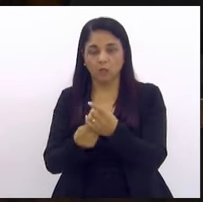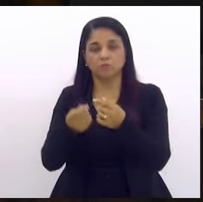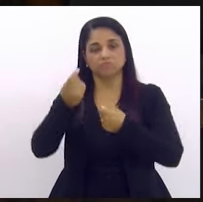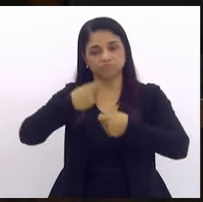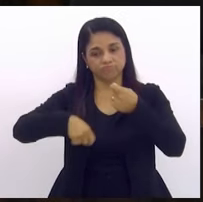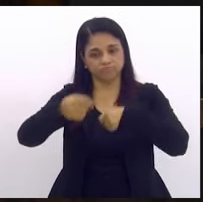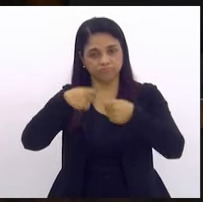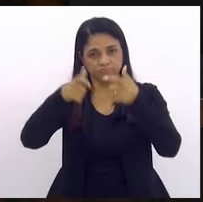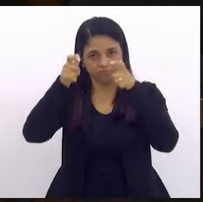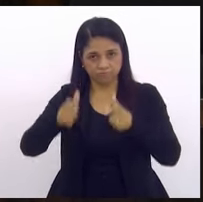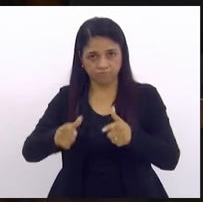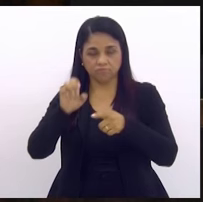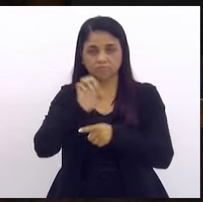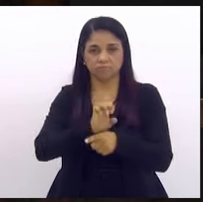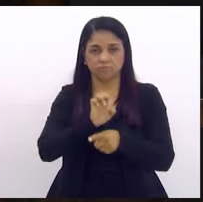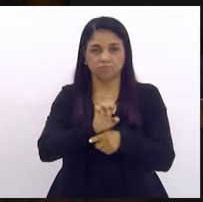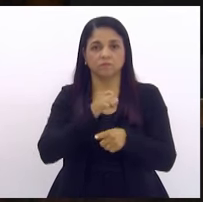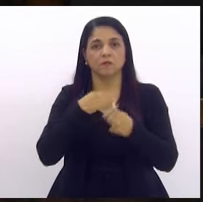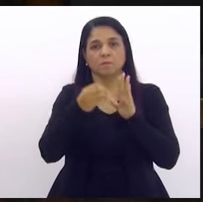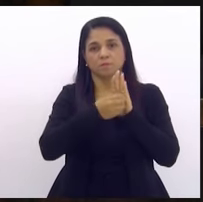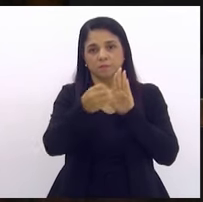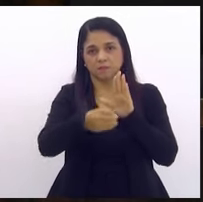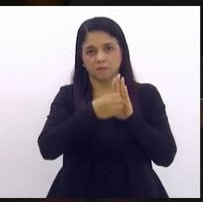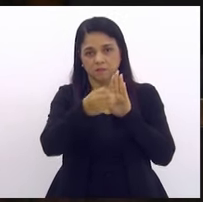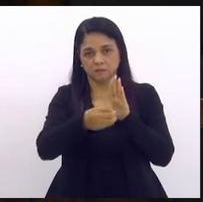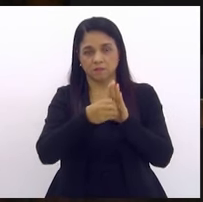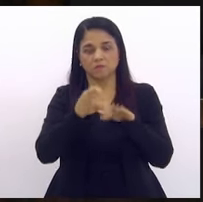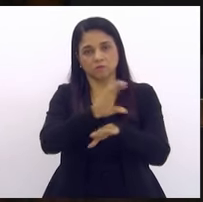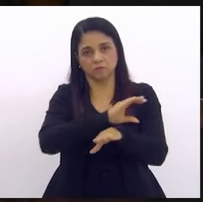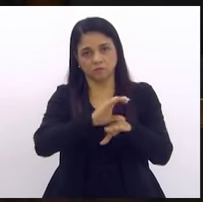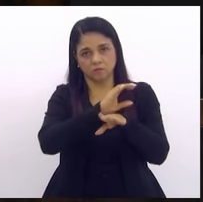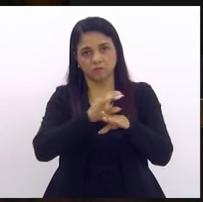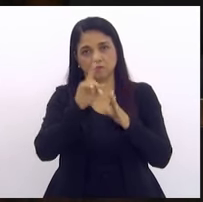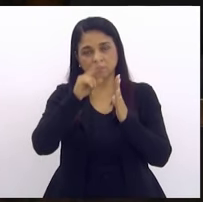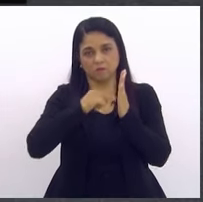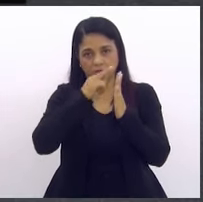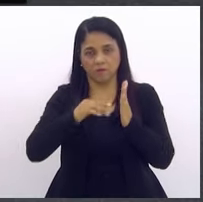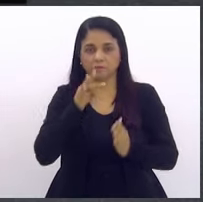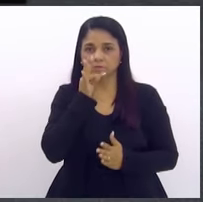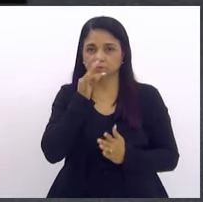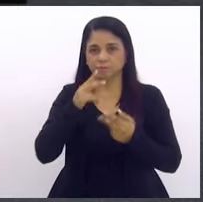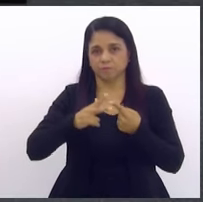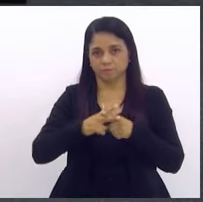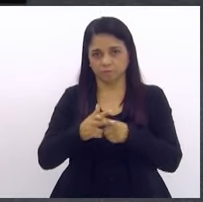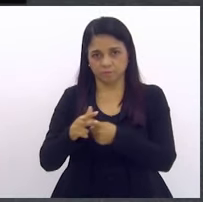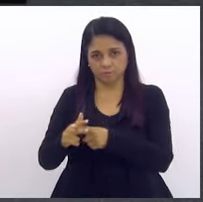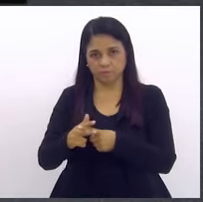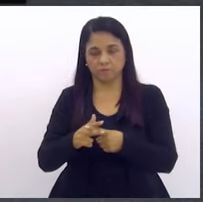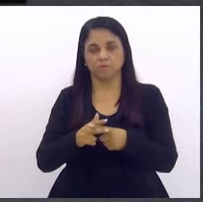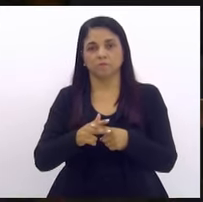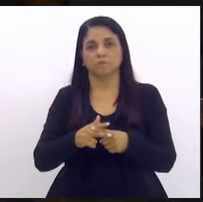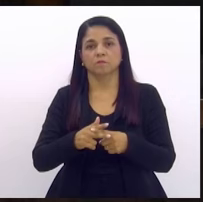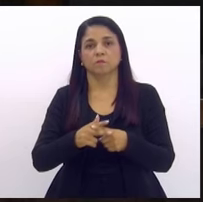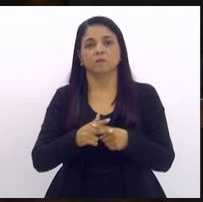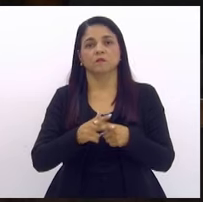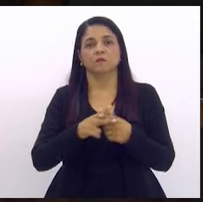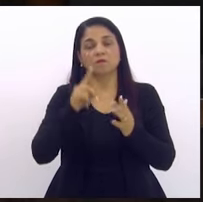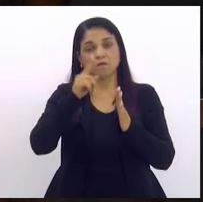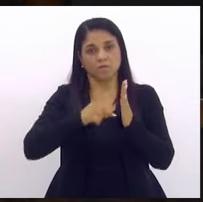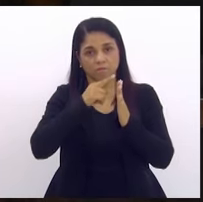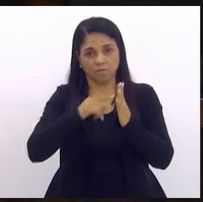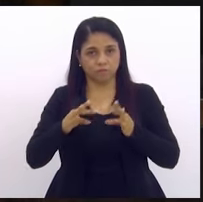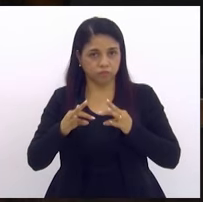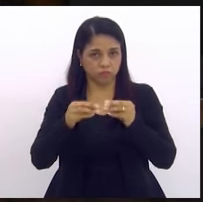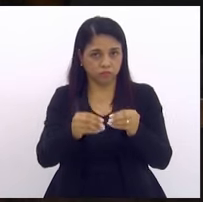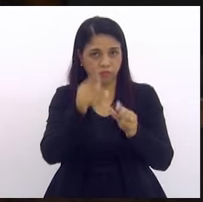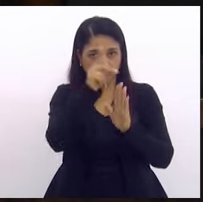administração estadual. Pendendo de parecer da Comissão de Emendas Constitucionais e Vetos, Jorge Felipe Neto. Pela manutenção. Veto total